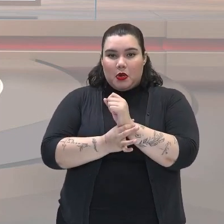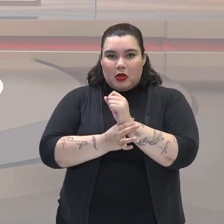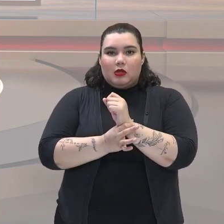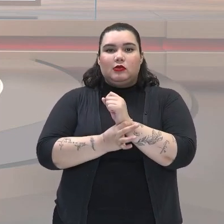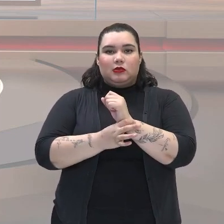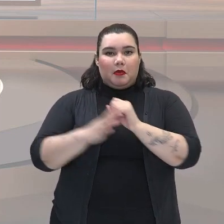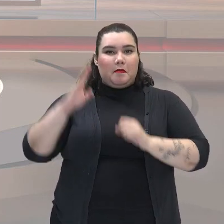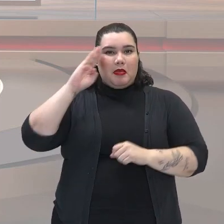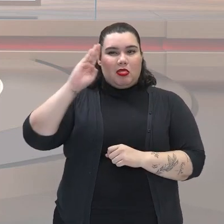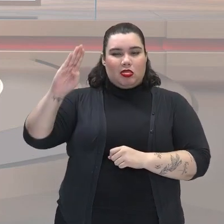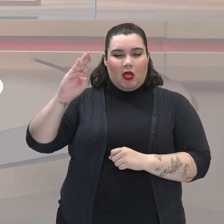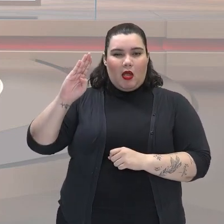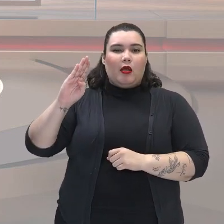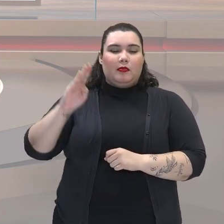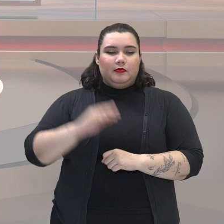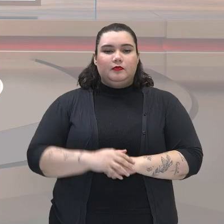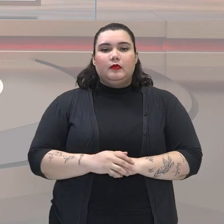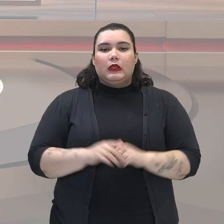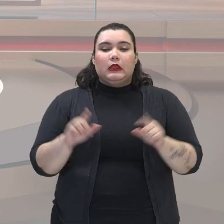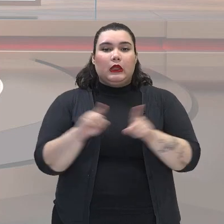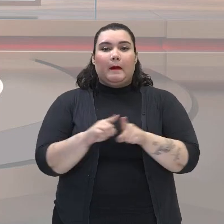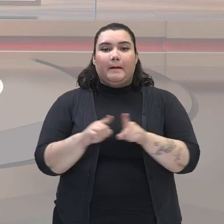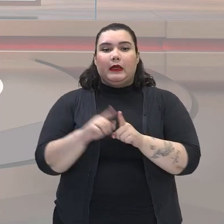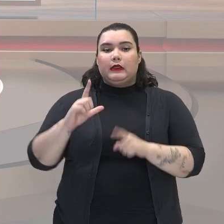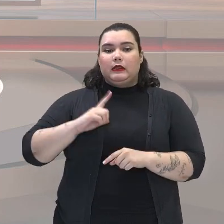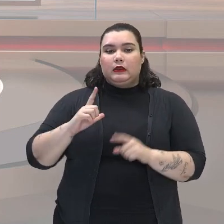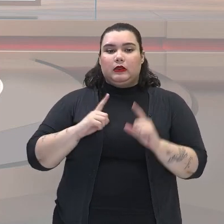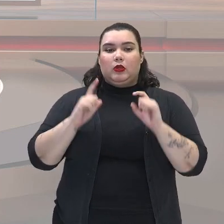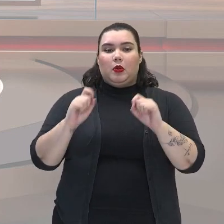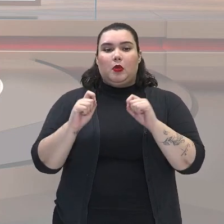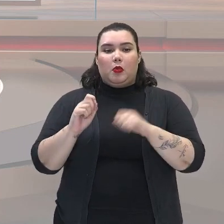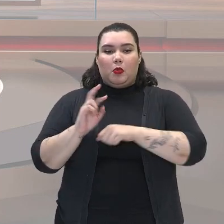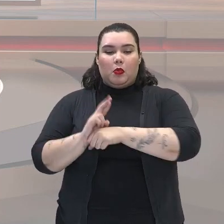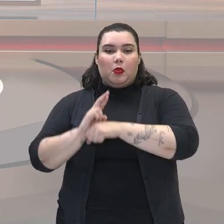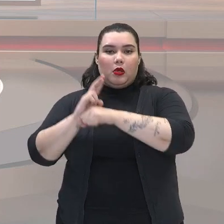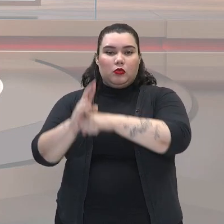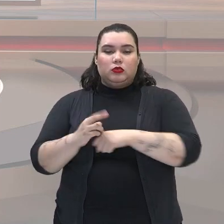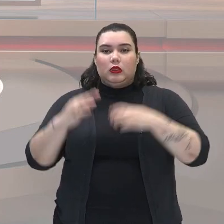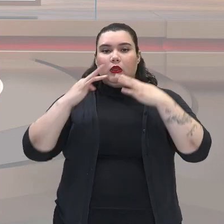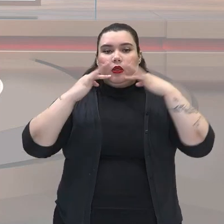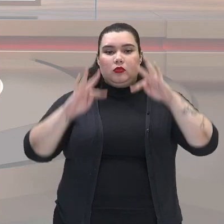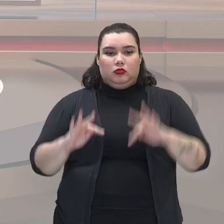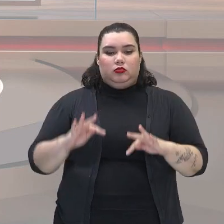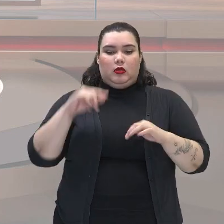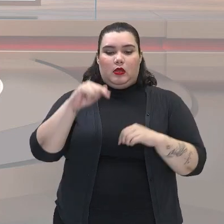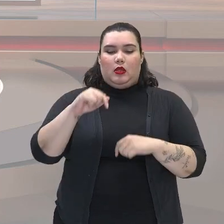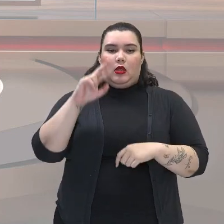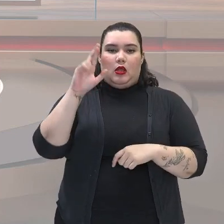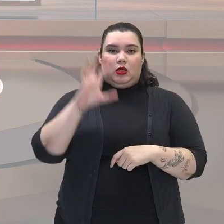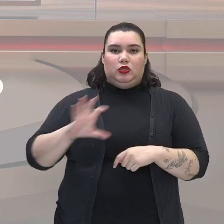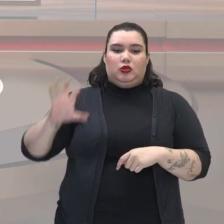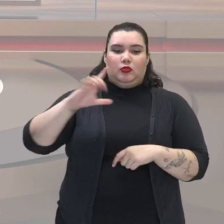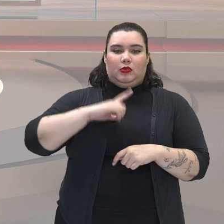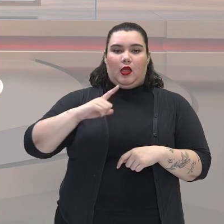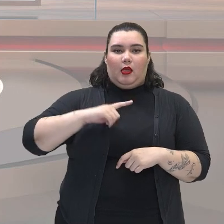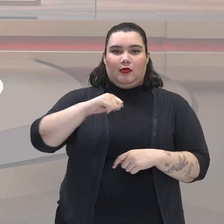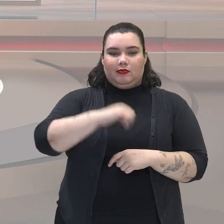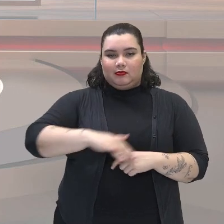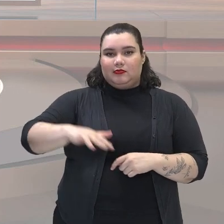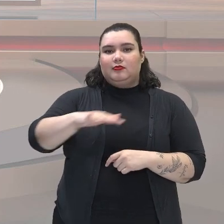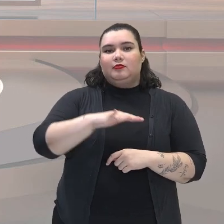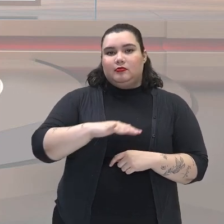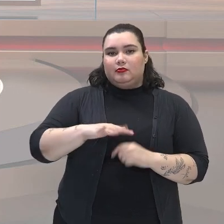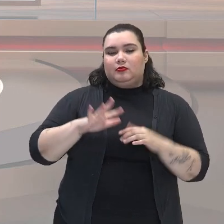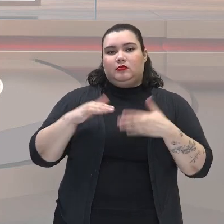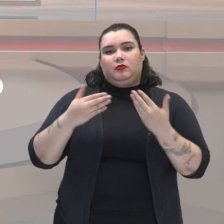e militar, e também por conta dos recursos naturais que a região oferece. Então não